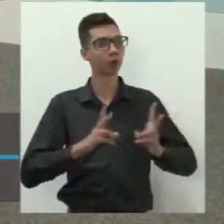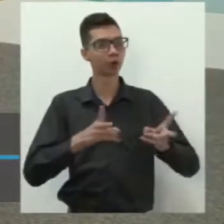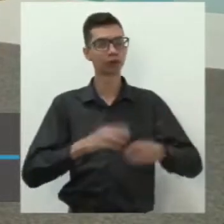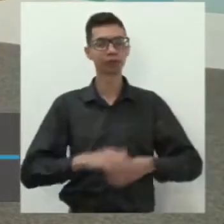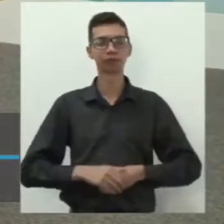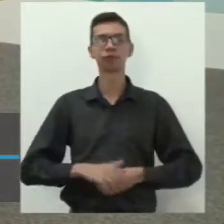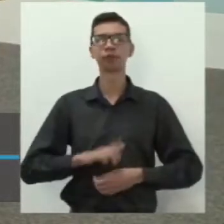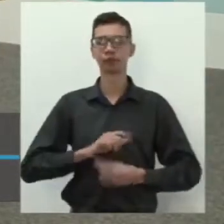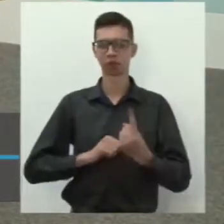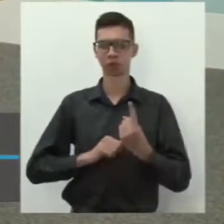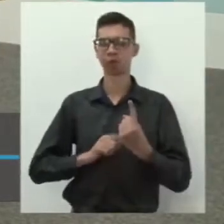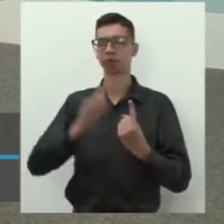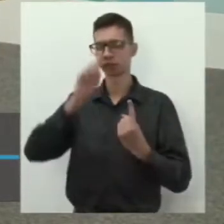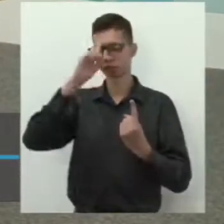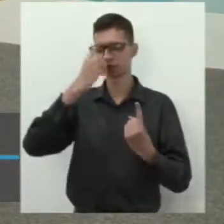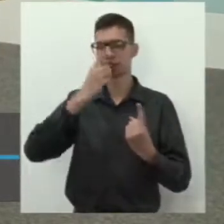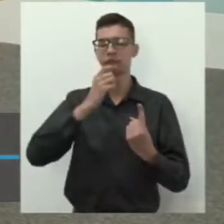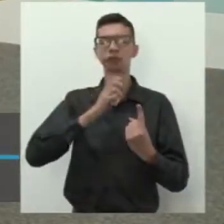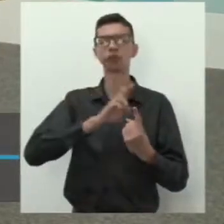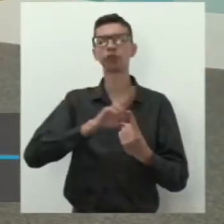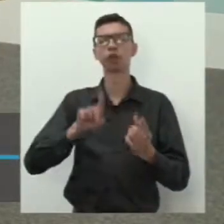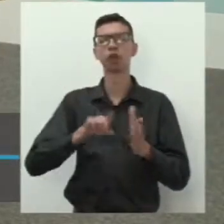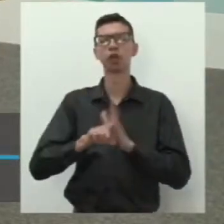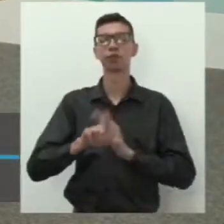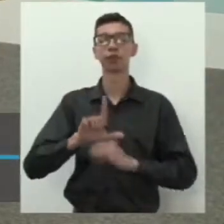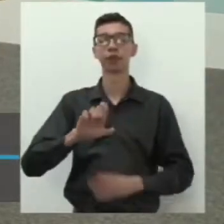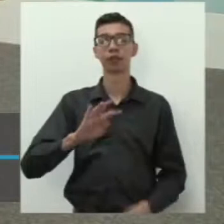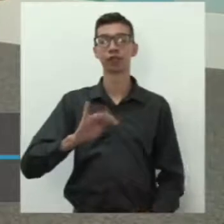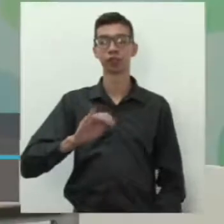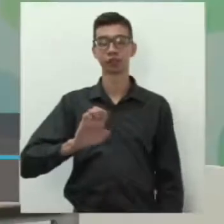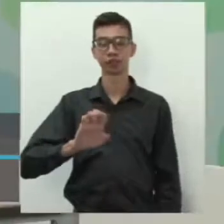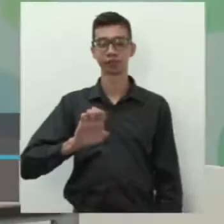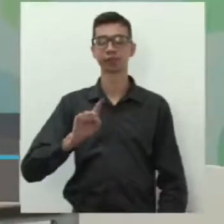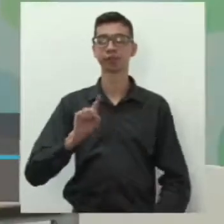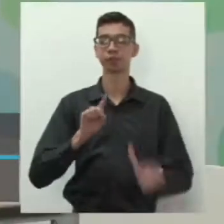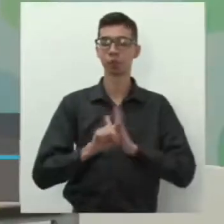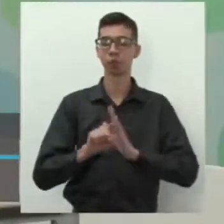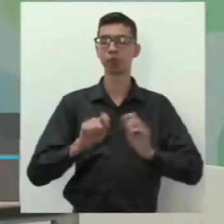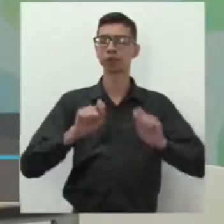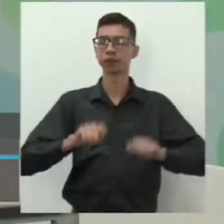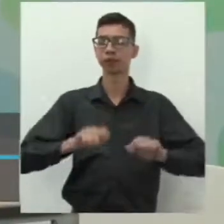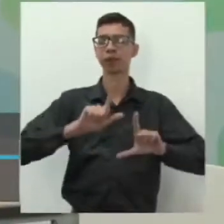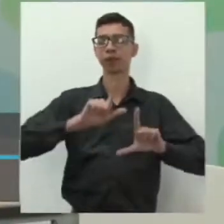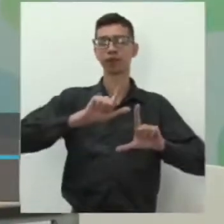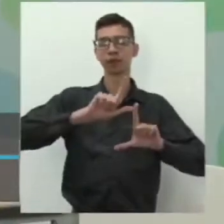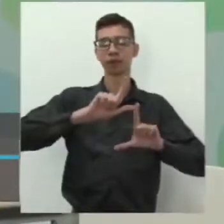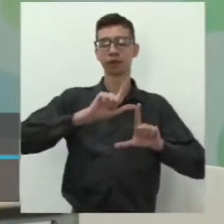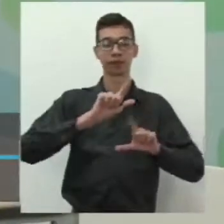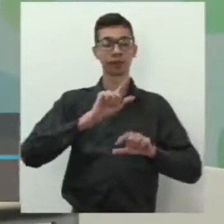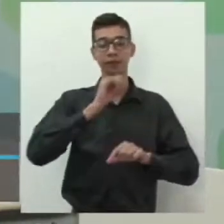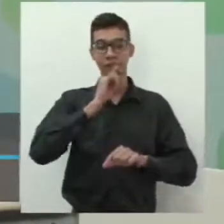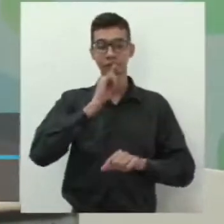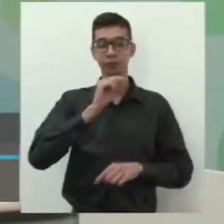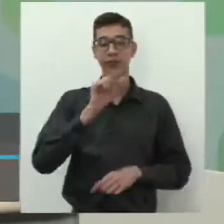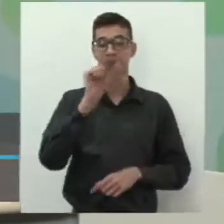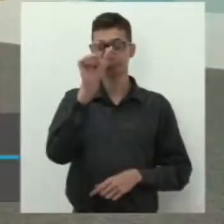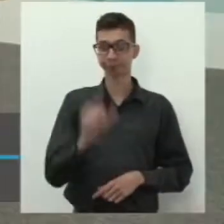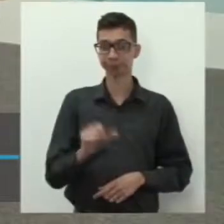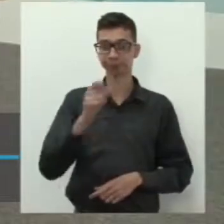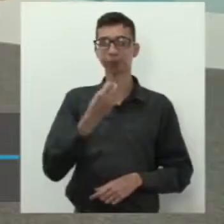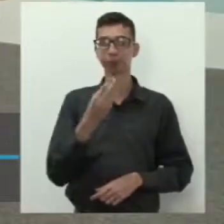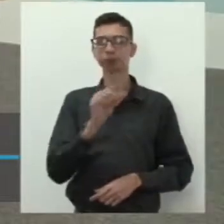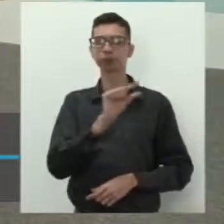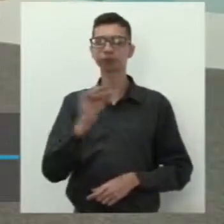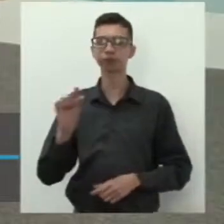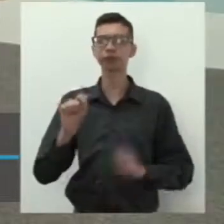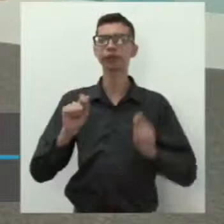aí? A Letícia, dá para congelar 2 colunas ou linhas de uma vez? Dá, foi o que a gente